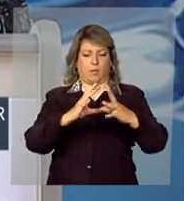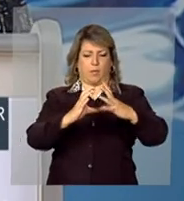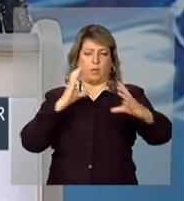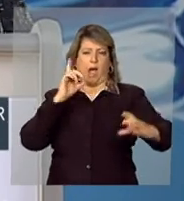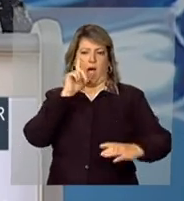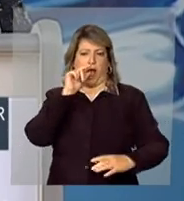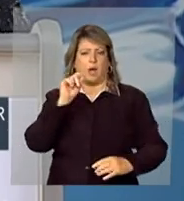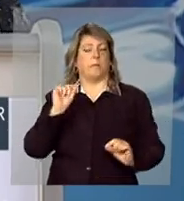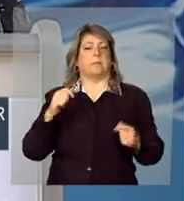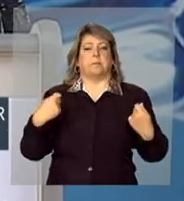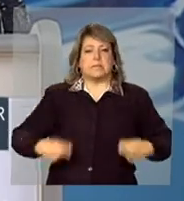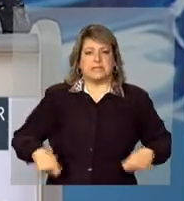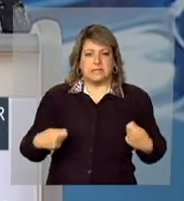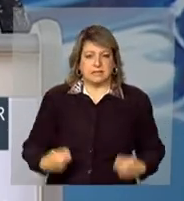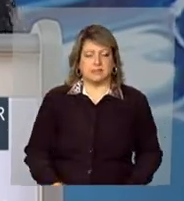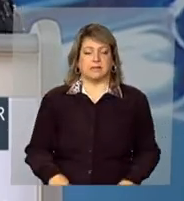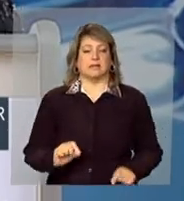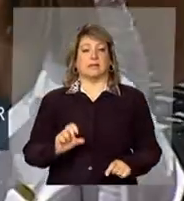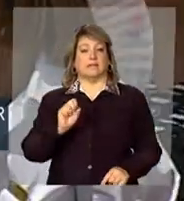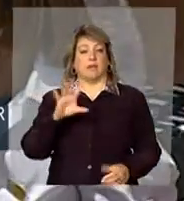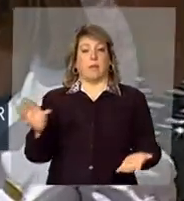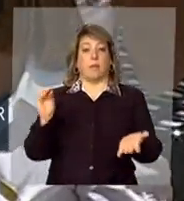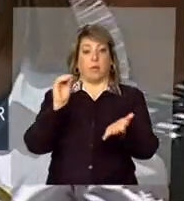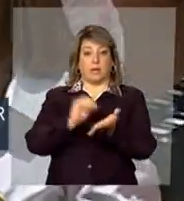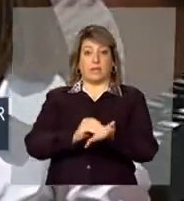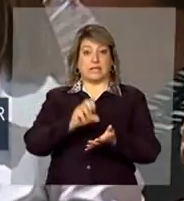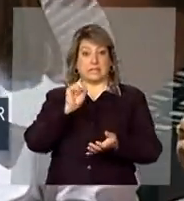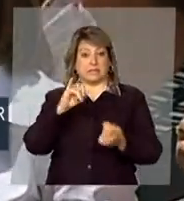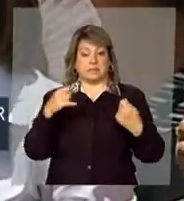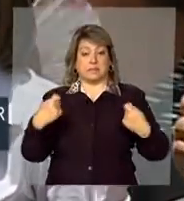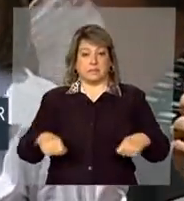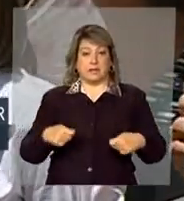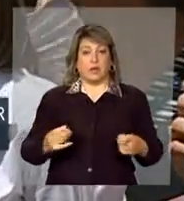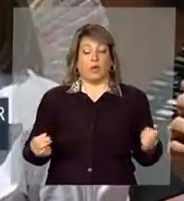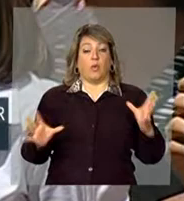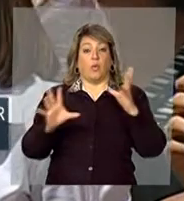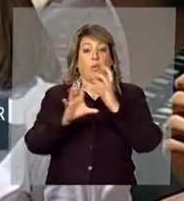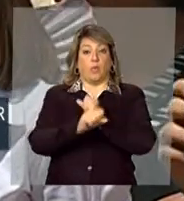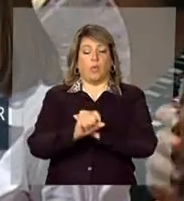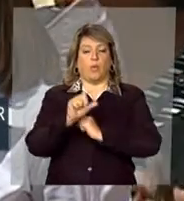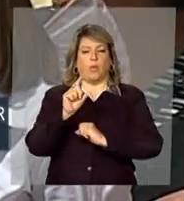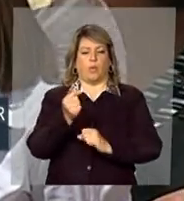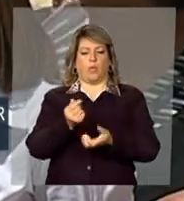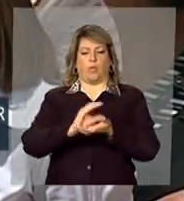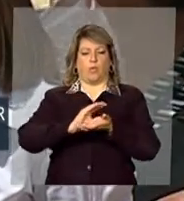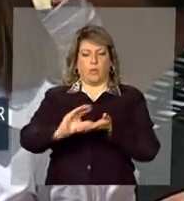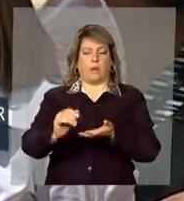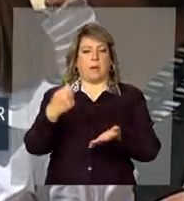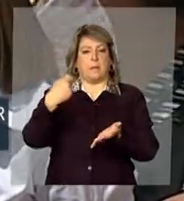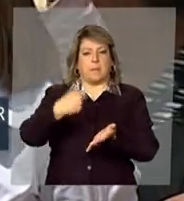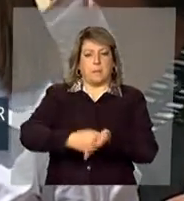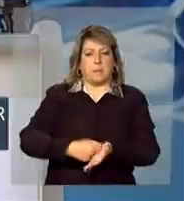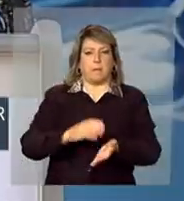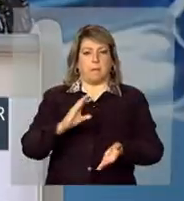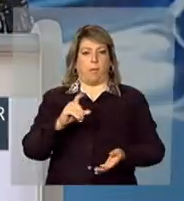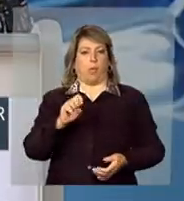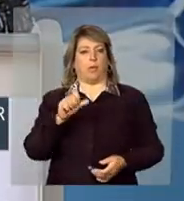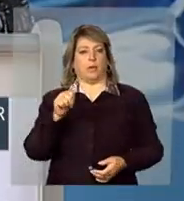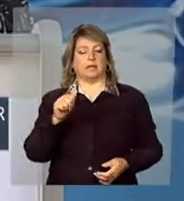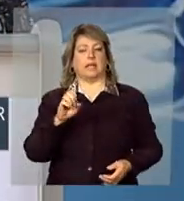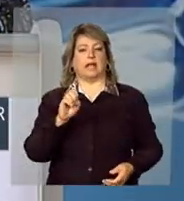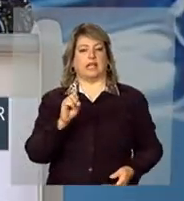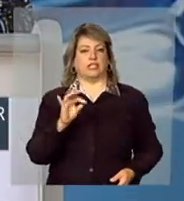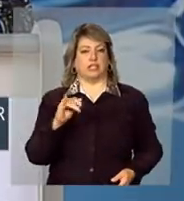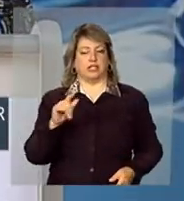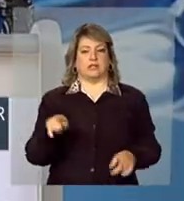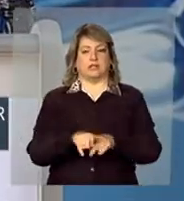e vamos colocar, se for necessário, tanto de recurso para pagar bolsa estiagem, garantia